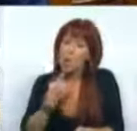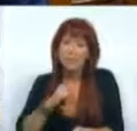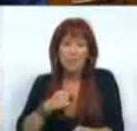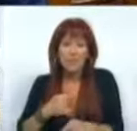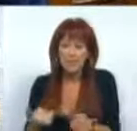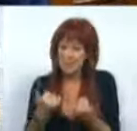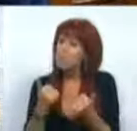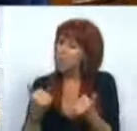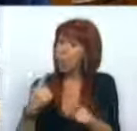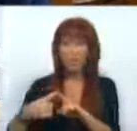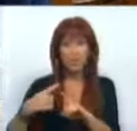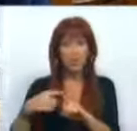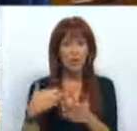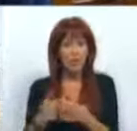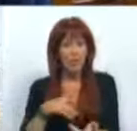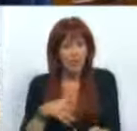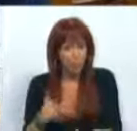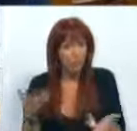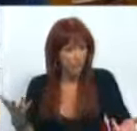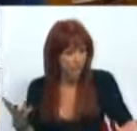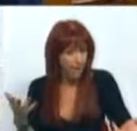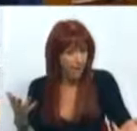é uma notícia muito positiva para Portugal.